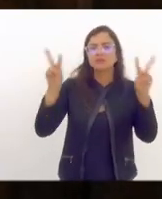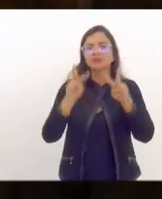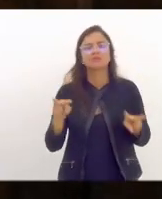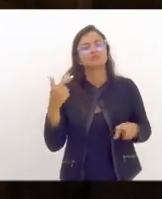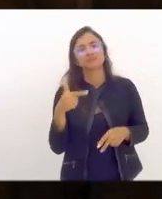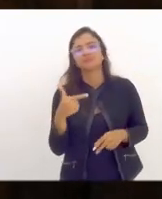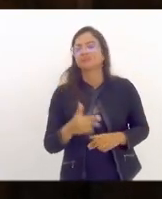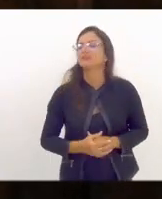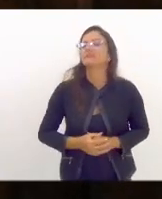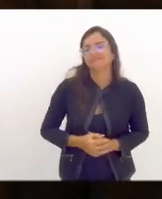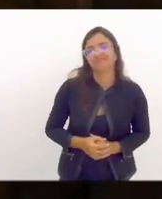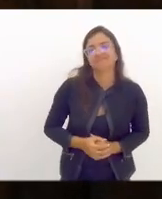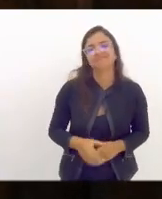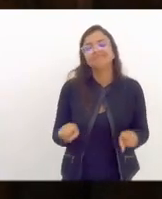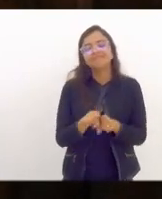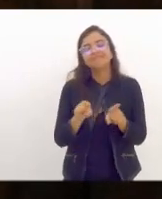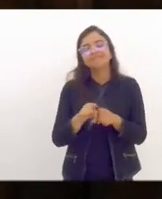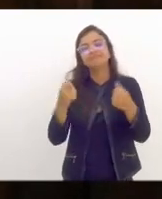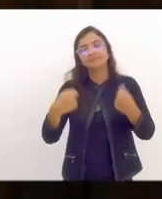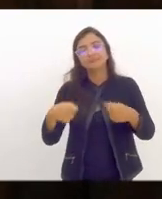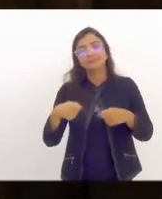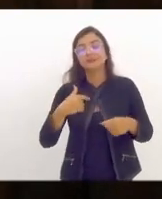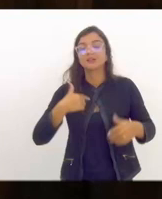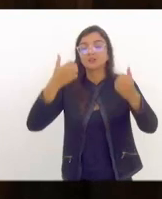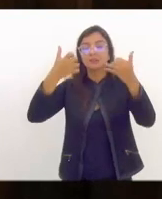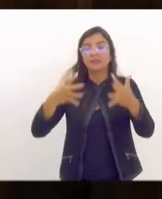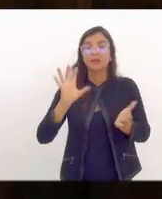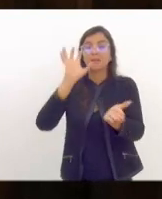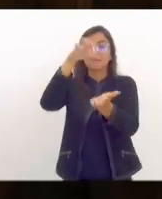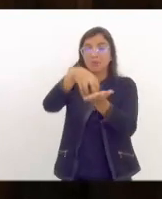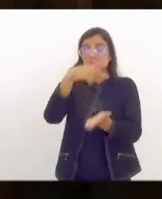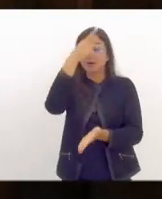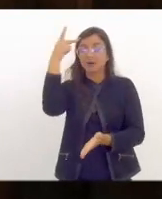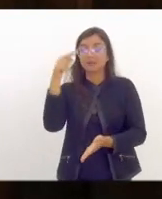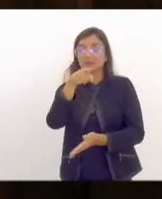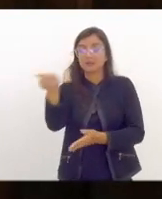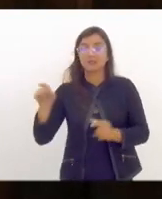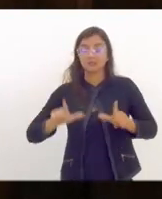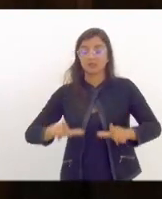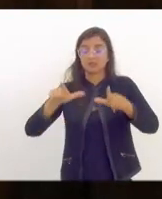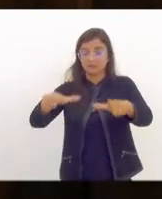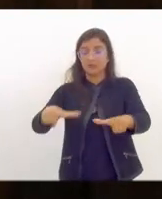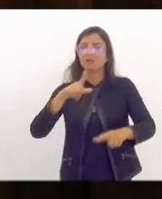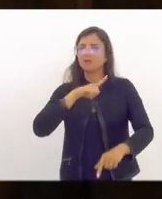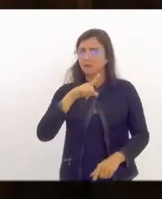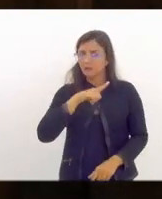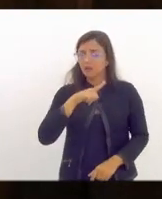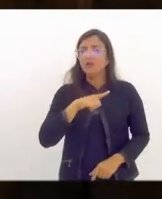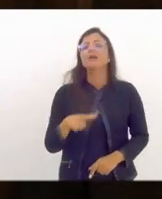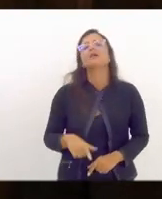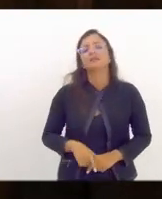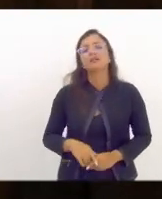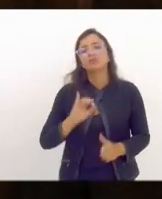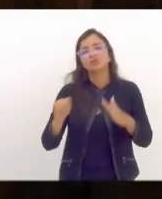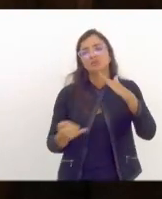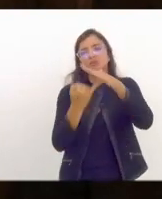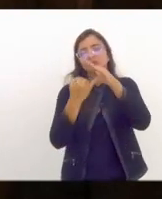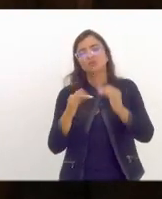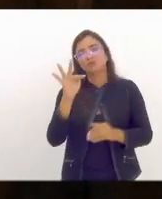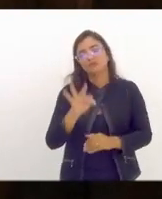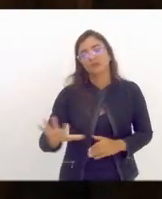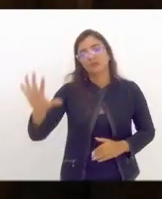é necessário falar que todos os formandos pelo Polo São certificados com a chancela do Instituto Federal do Rio de Janeiro